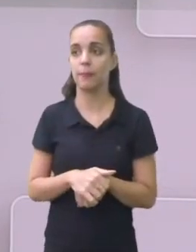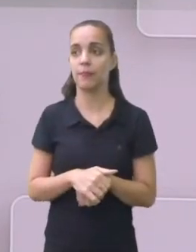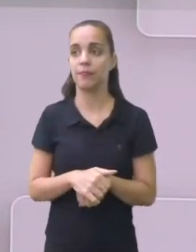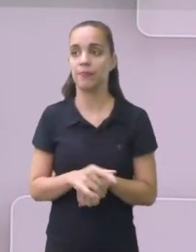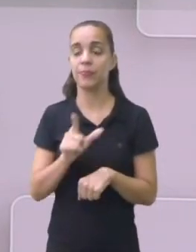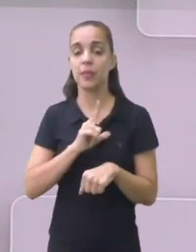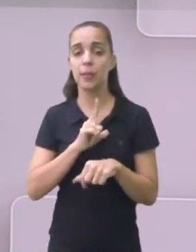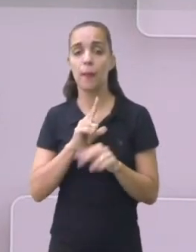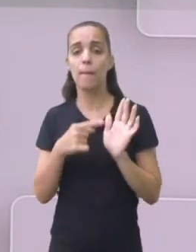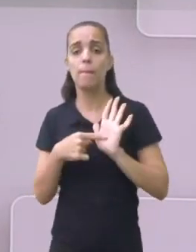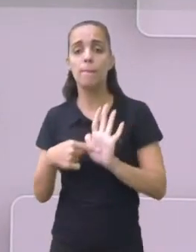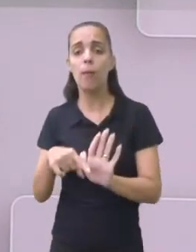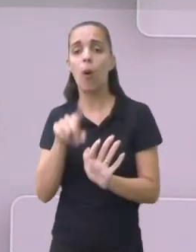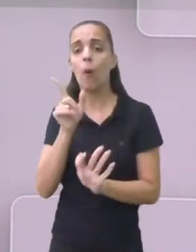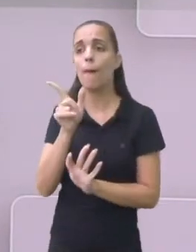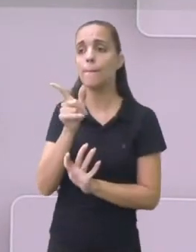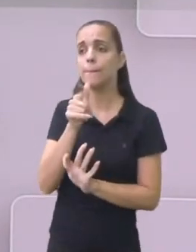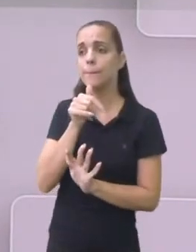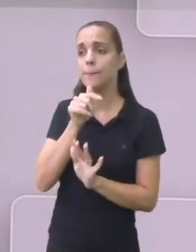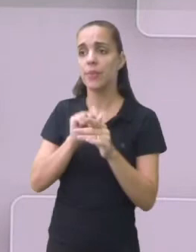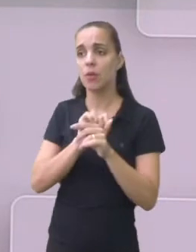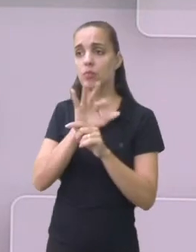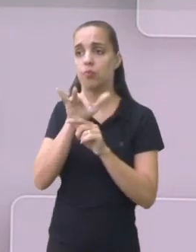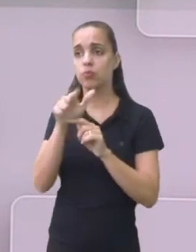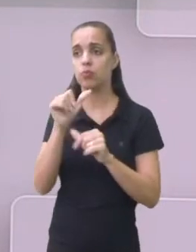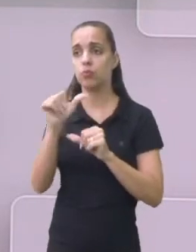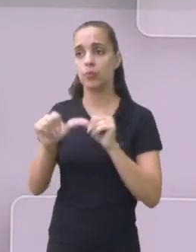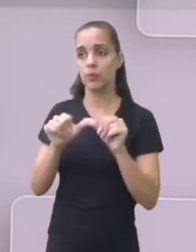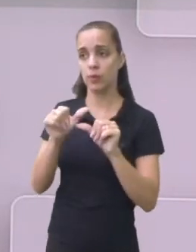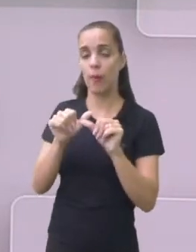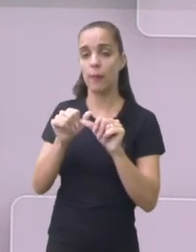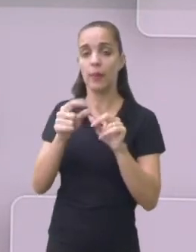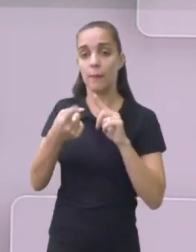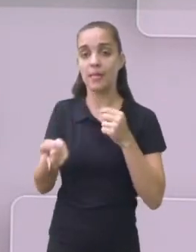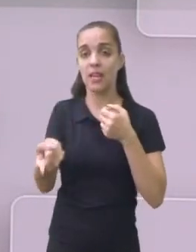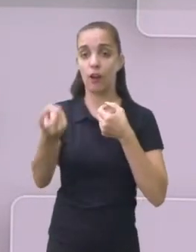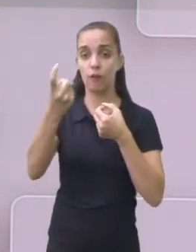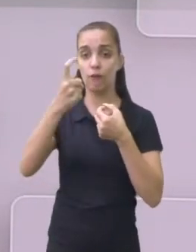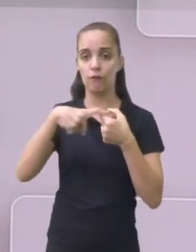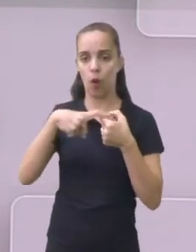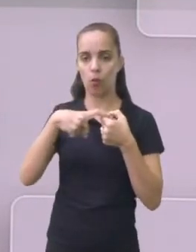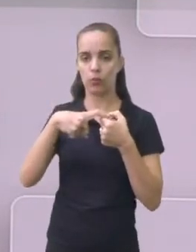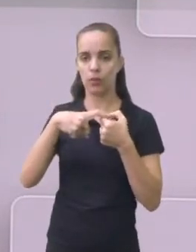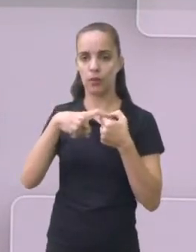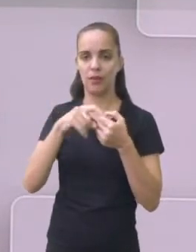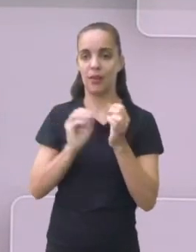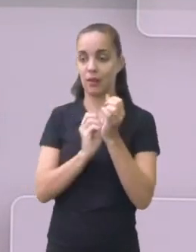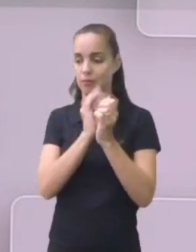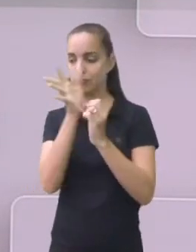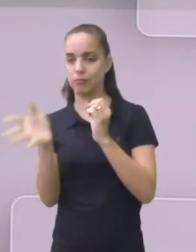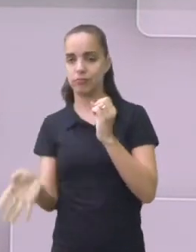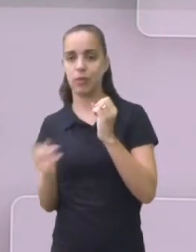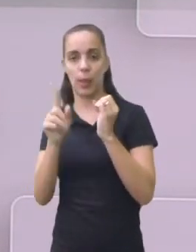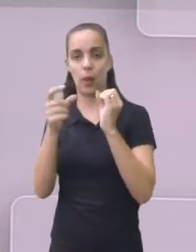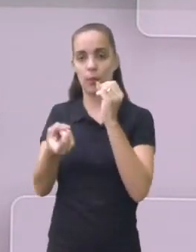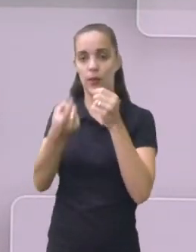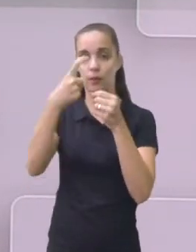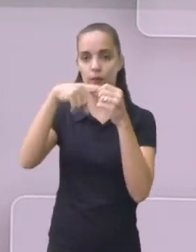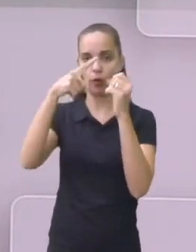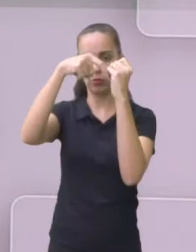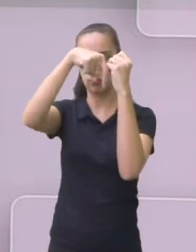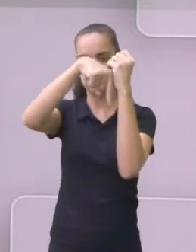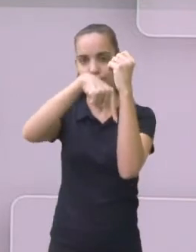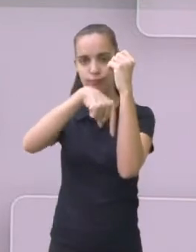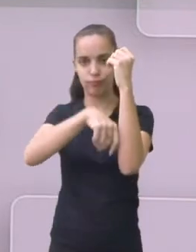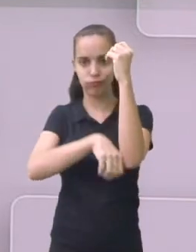tá vendo? E sendo armazenado aqui na raiz. E aí, logo em seguida, quando é produzido a